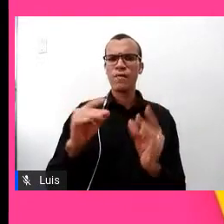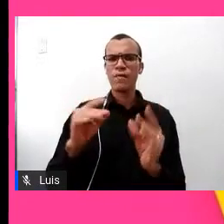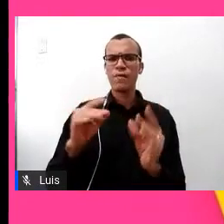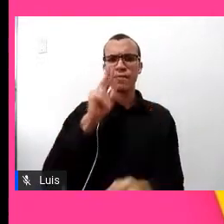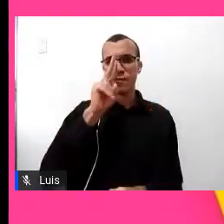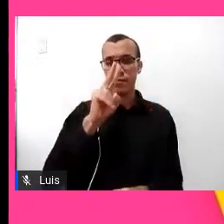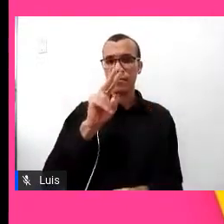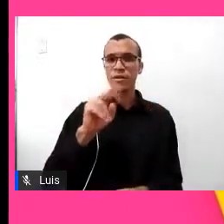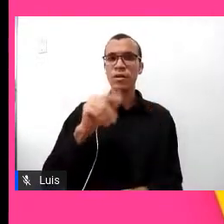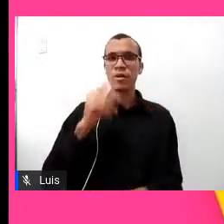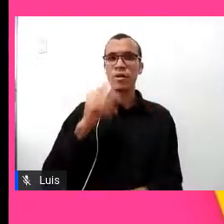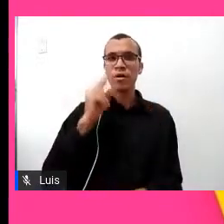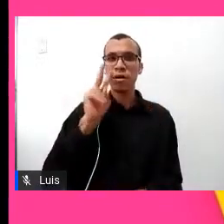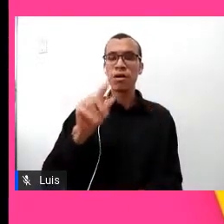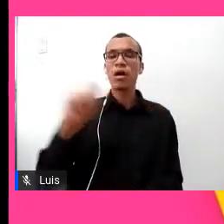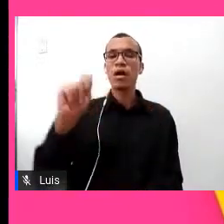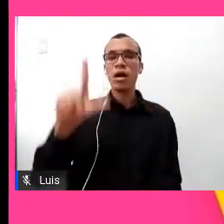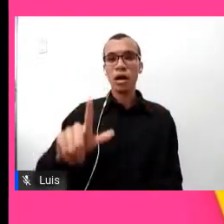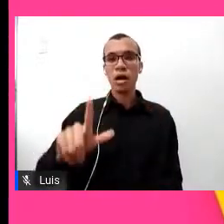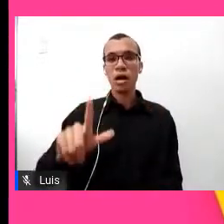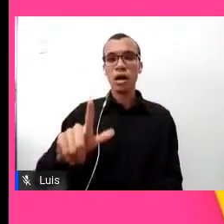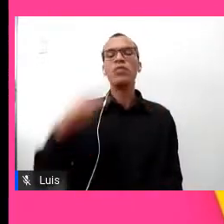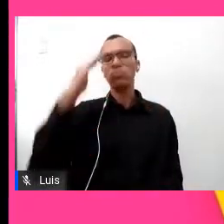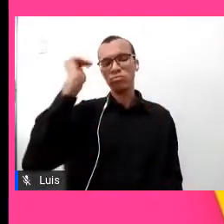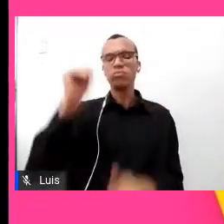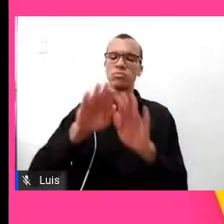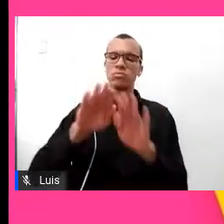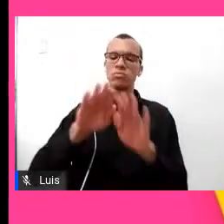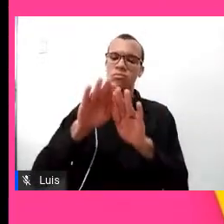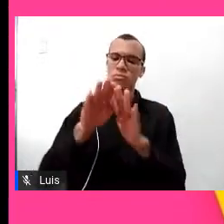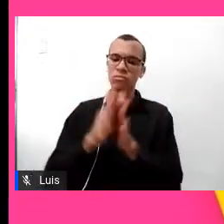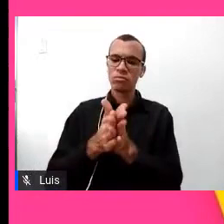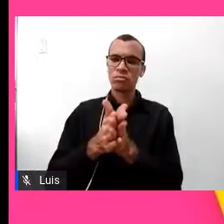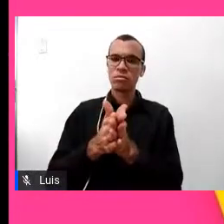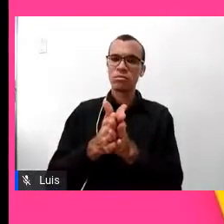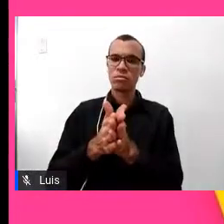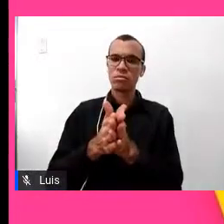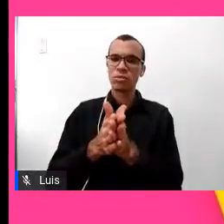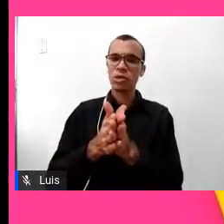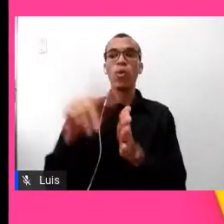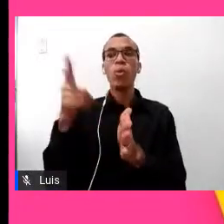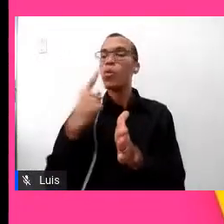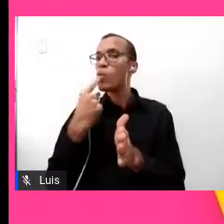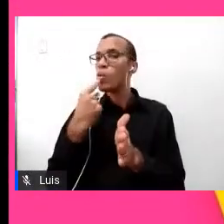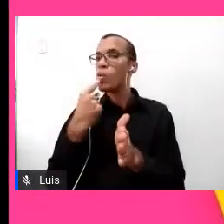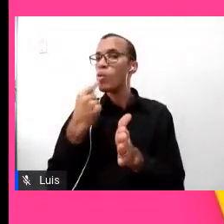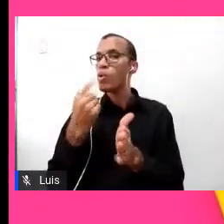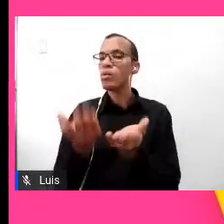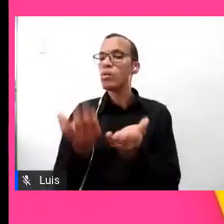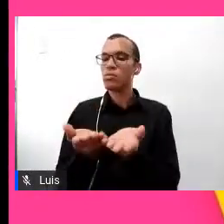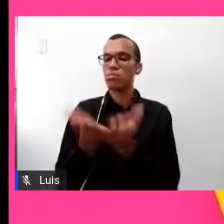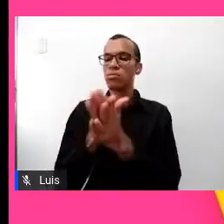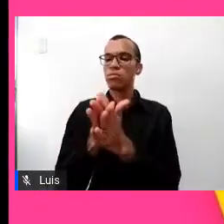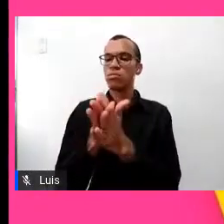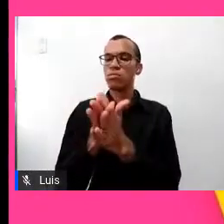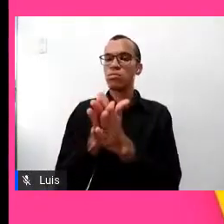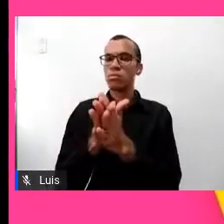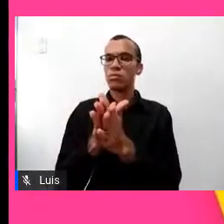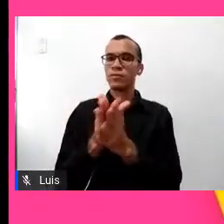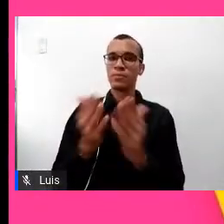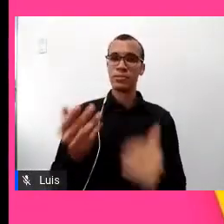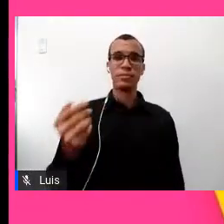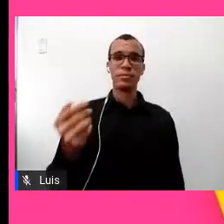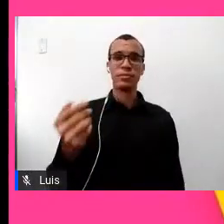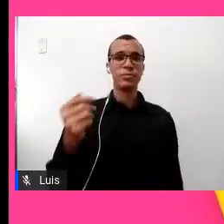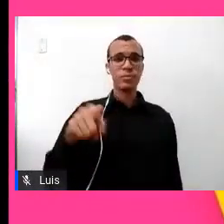para baixo, então dobro para baixo. Aqui era vermelho, eu dobrei para cima. Aqui é a mesma coisa, ó,